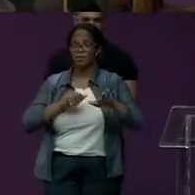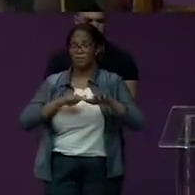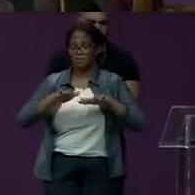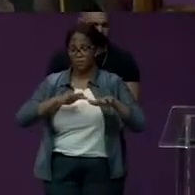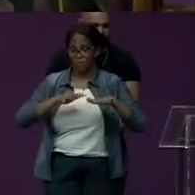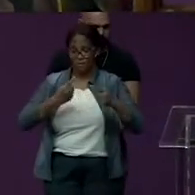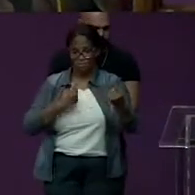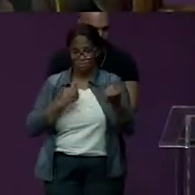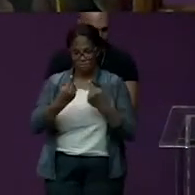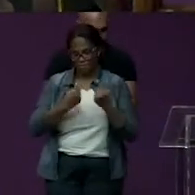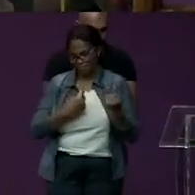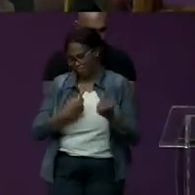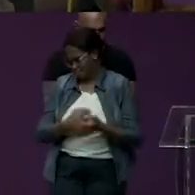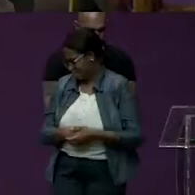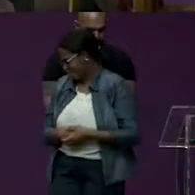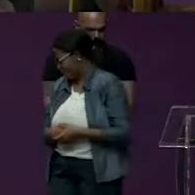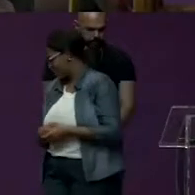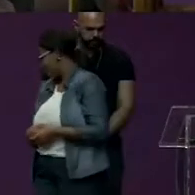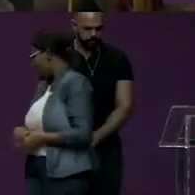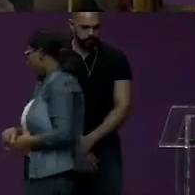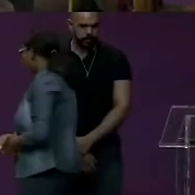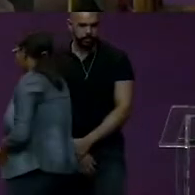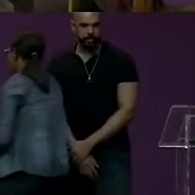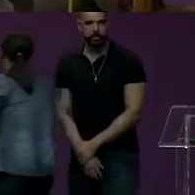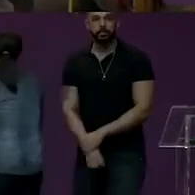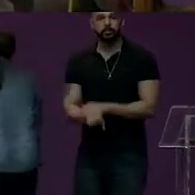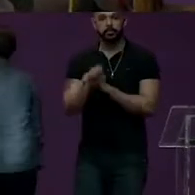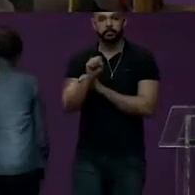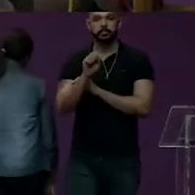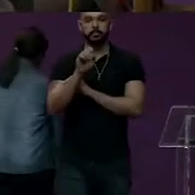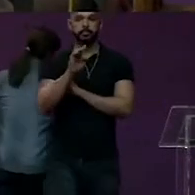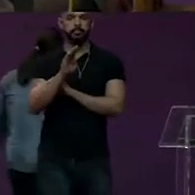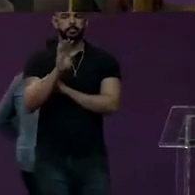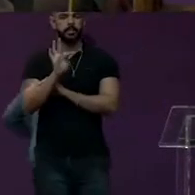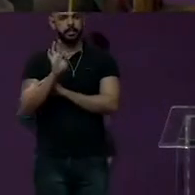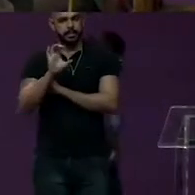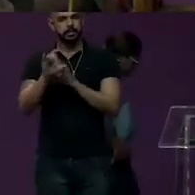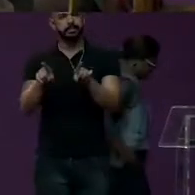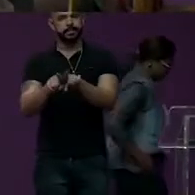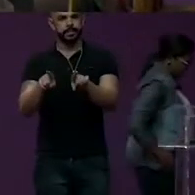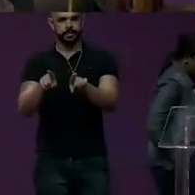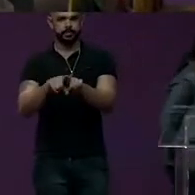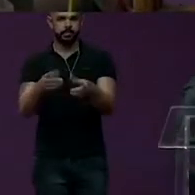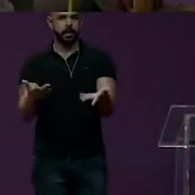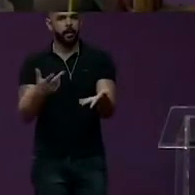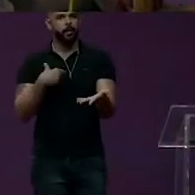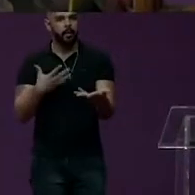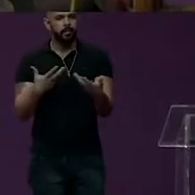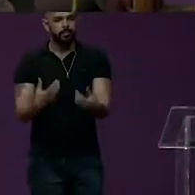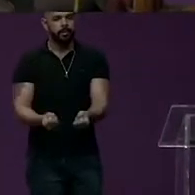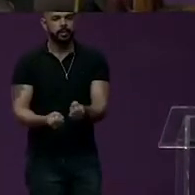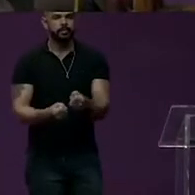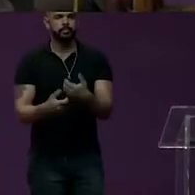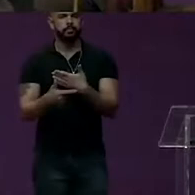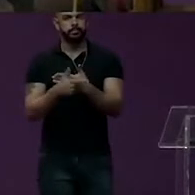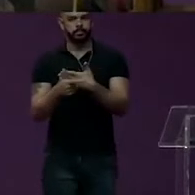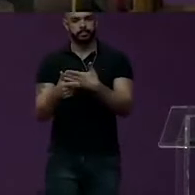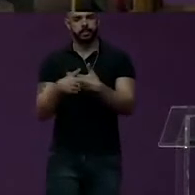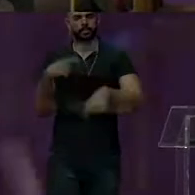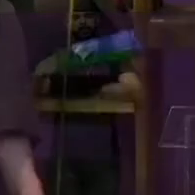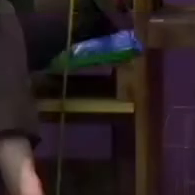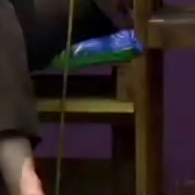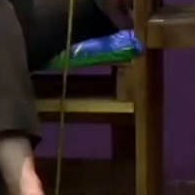mão dupla, né, porque também a SBPC está assumindo um papel de uma política